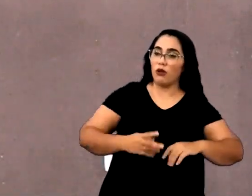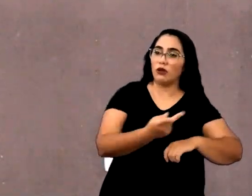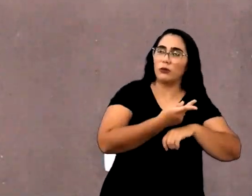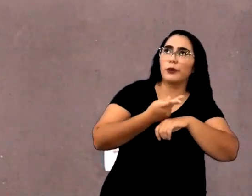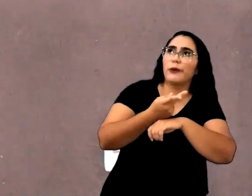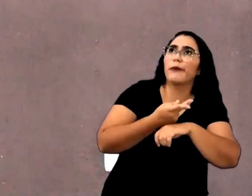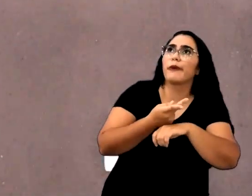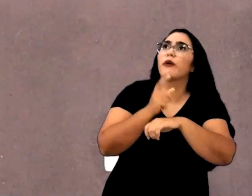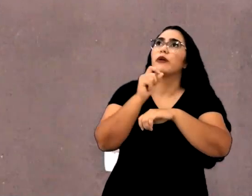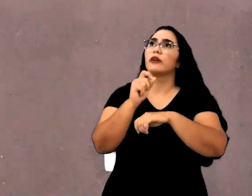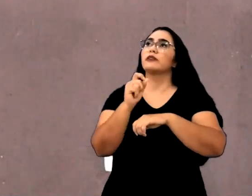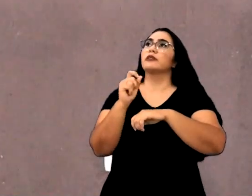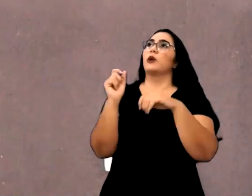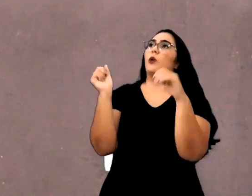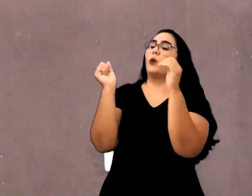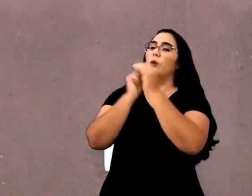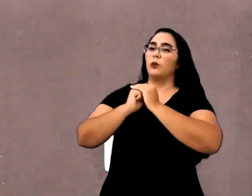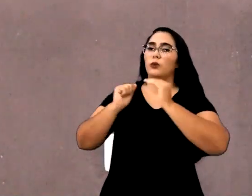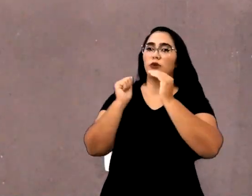e orar.